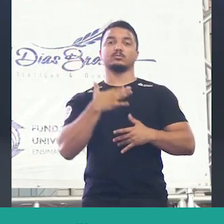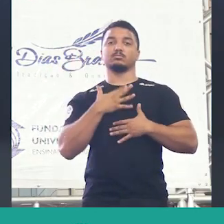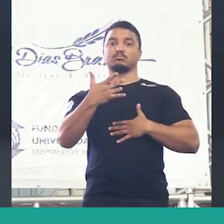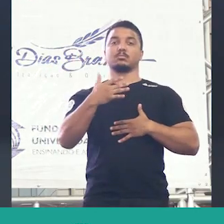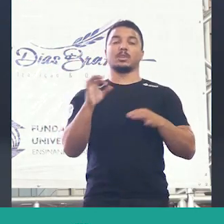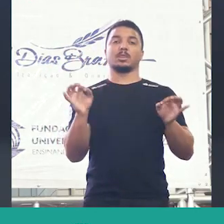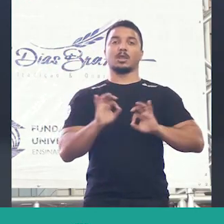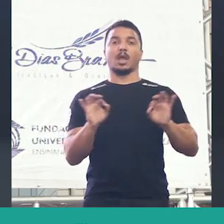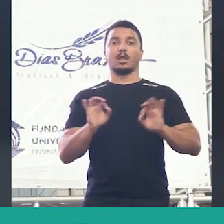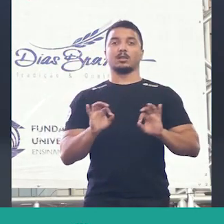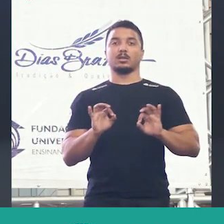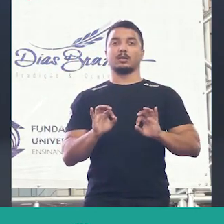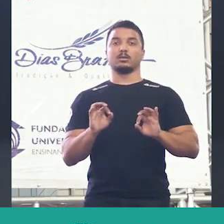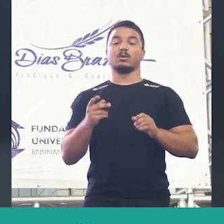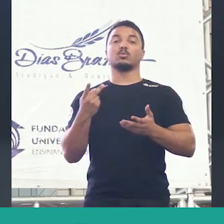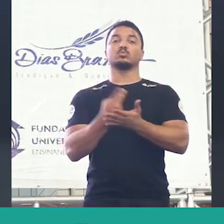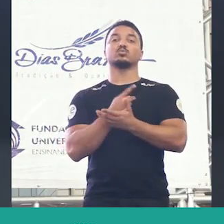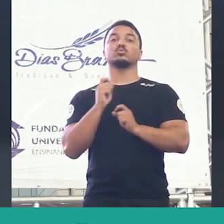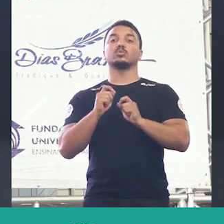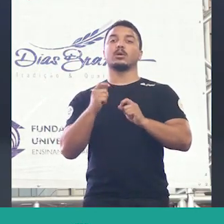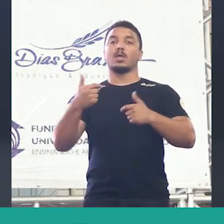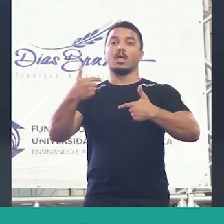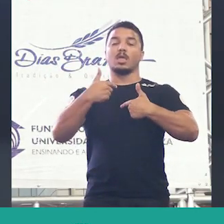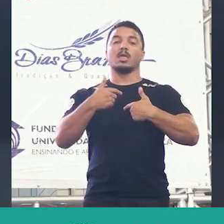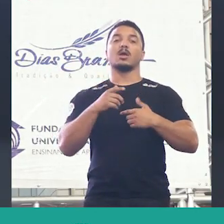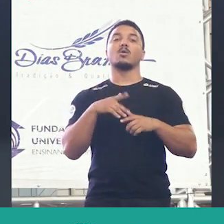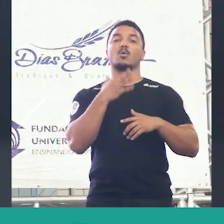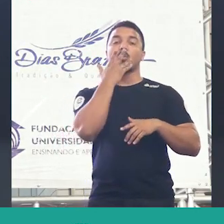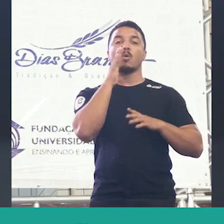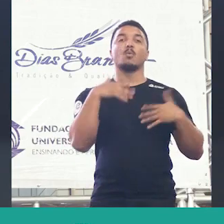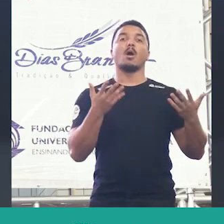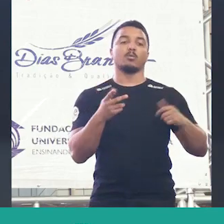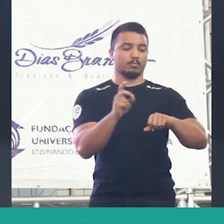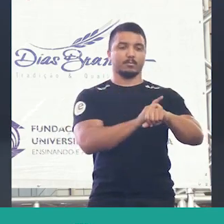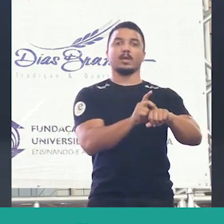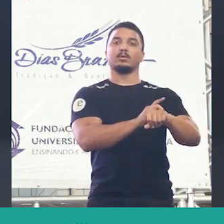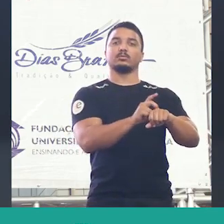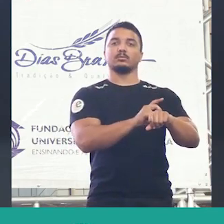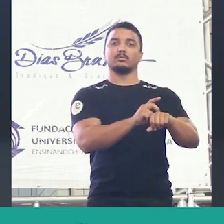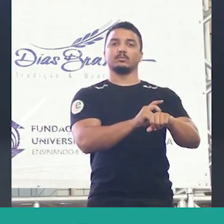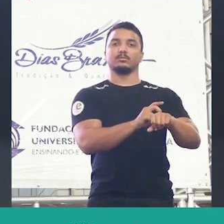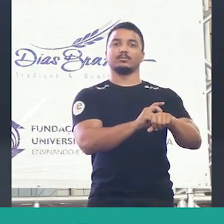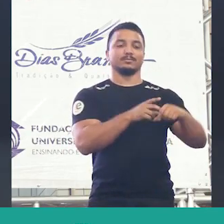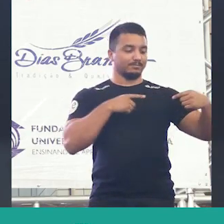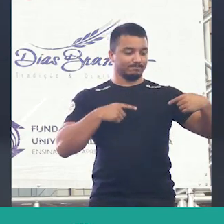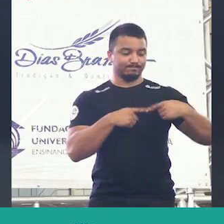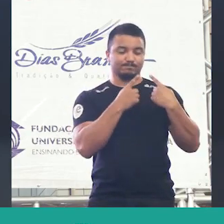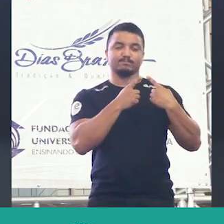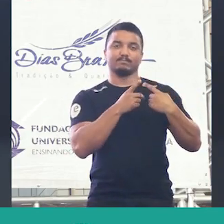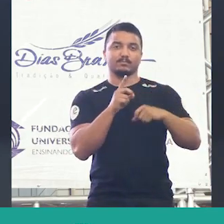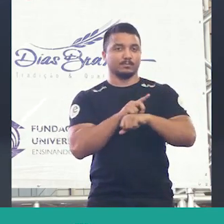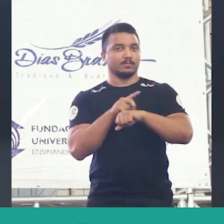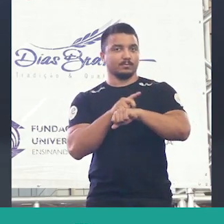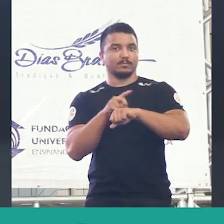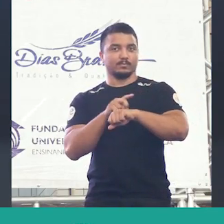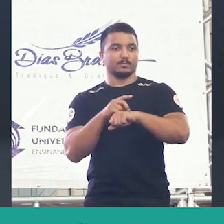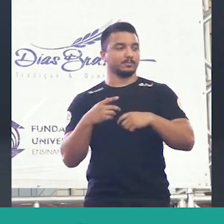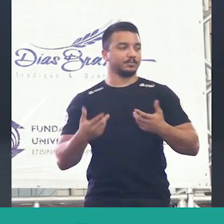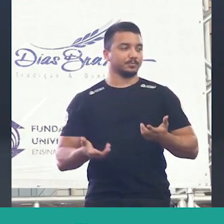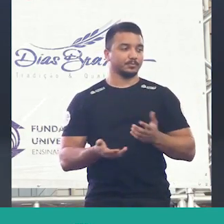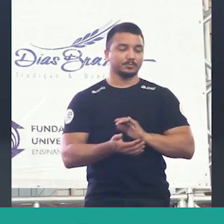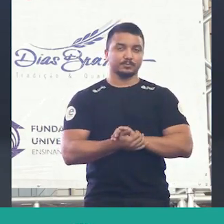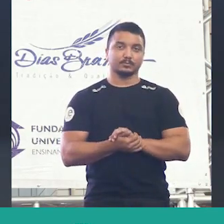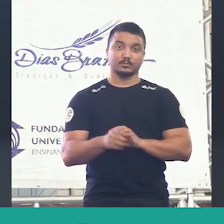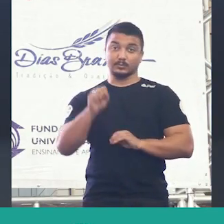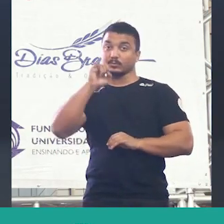reflete nada. Se não reflete nada, eu chamo de quê, pessoal? Preto. Preto.